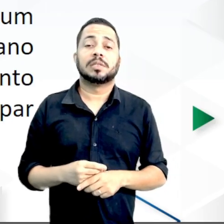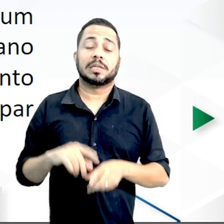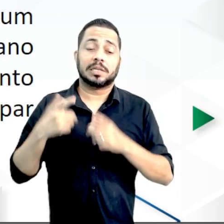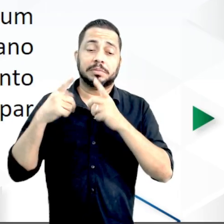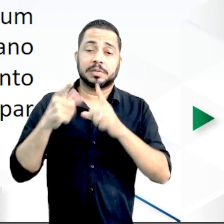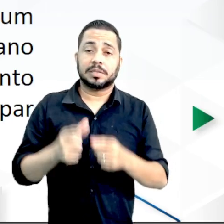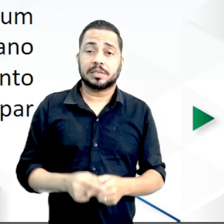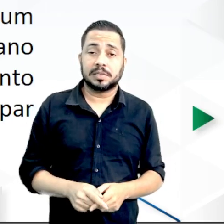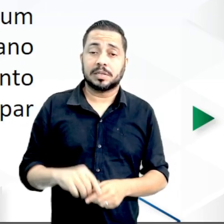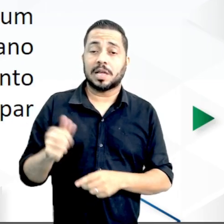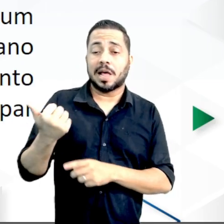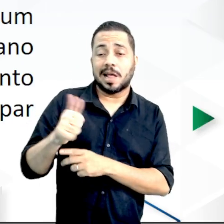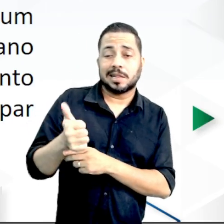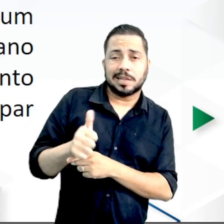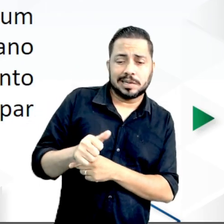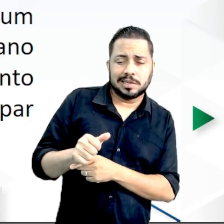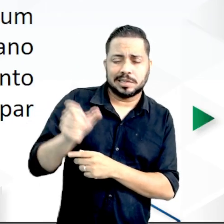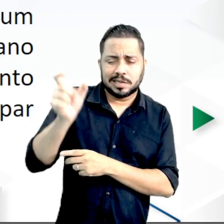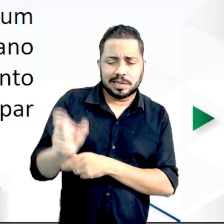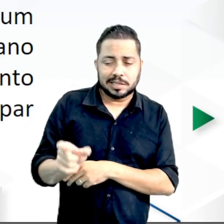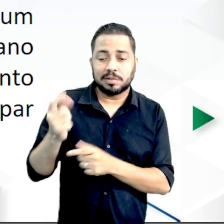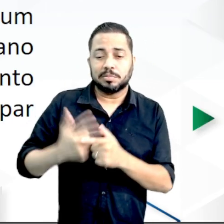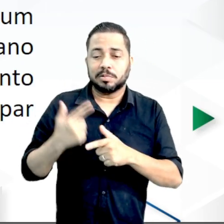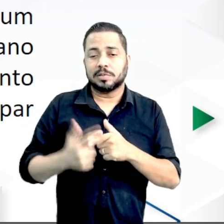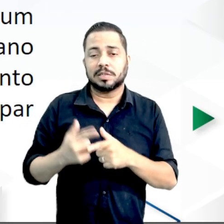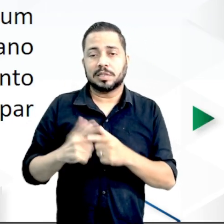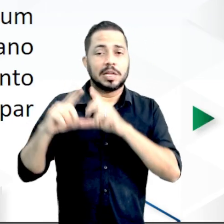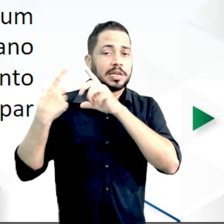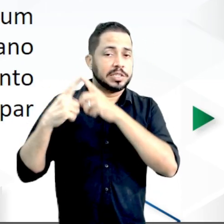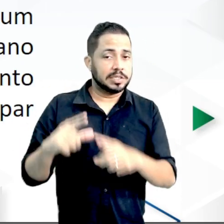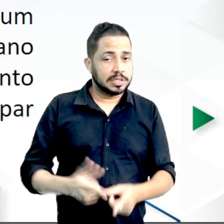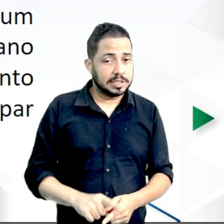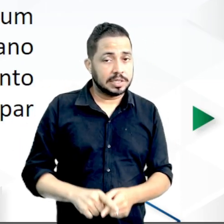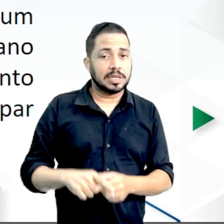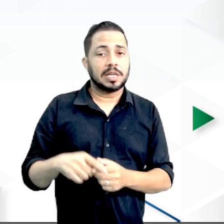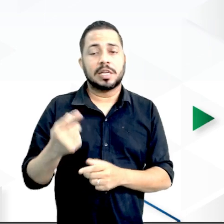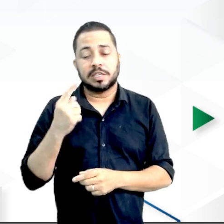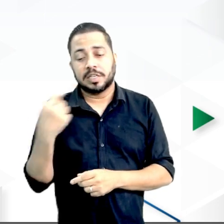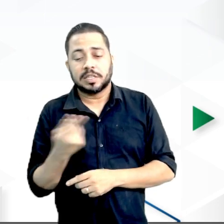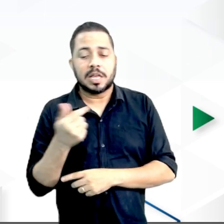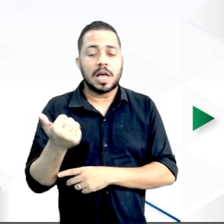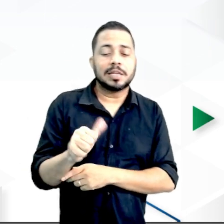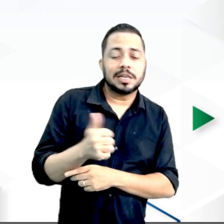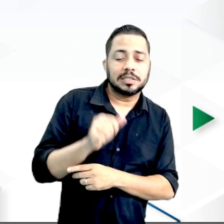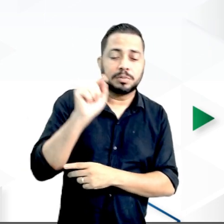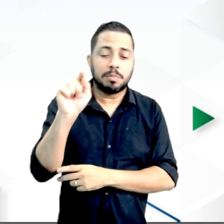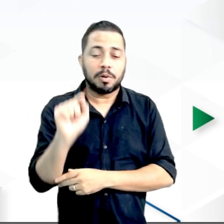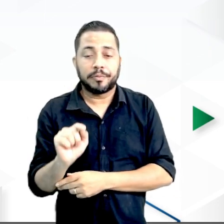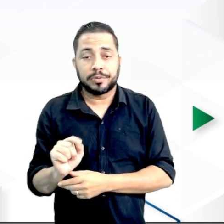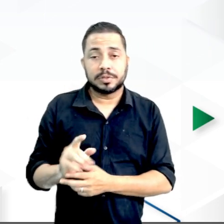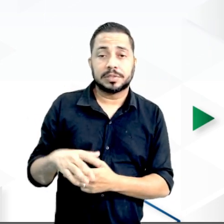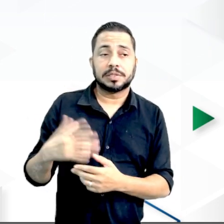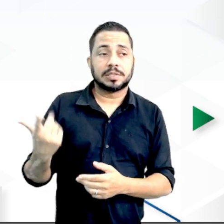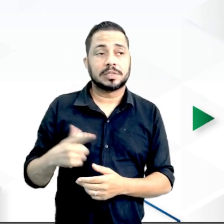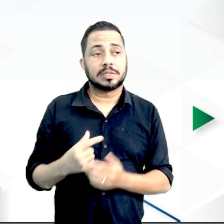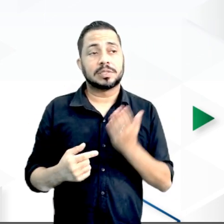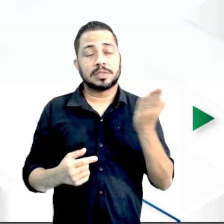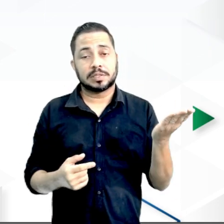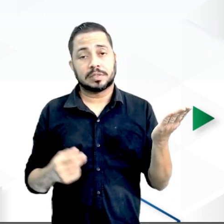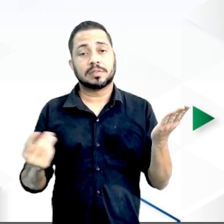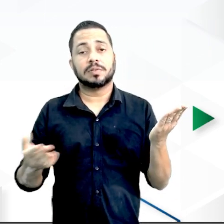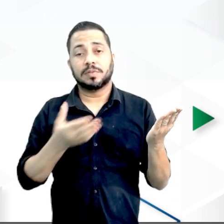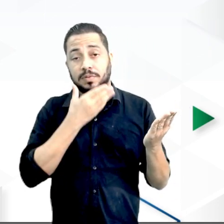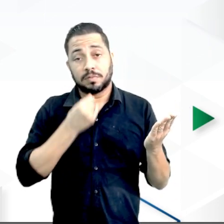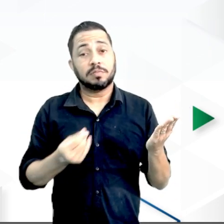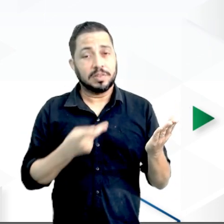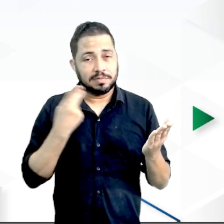representação analítica, porque é geometria analítica, na verdade, a gente analisa os pontos que estão aí. E esse é o cara, porque a gente vai falar um pouquinho